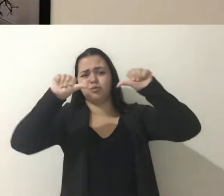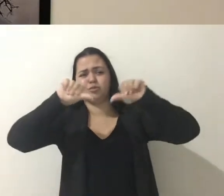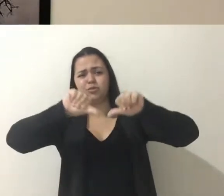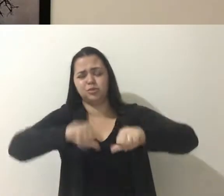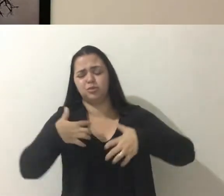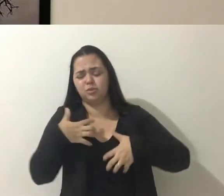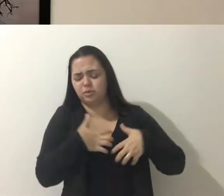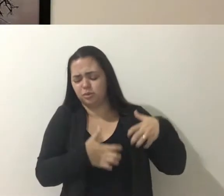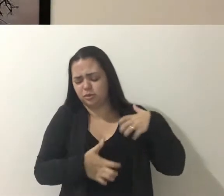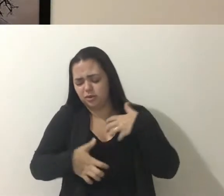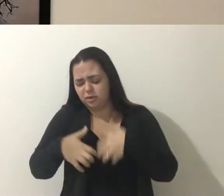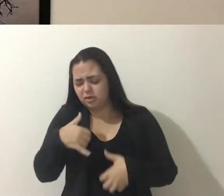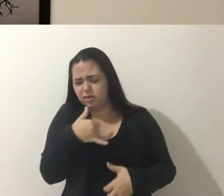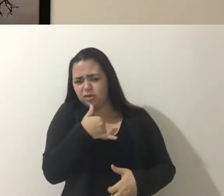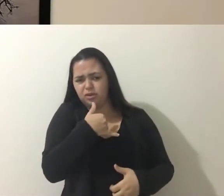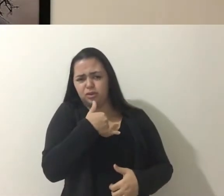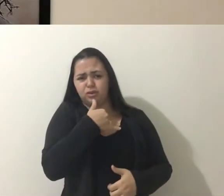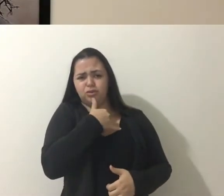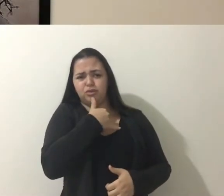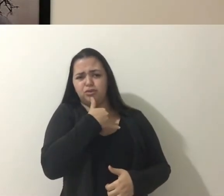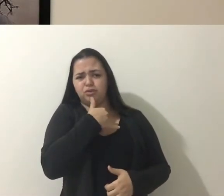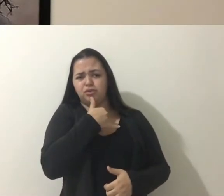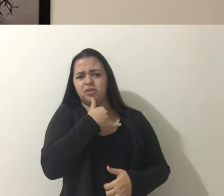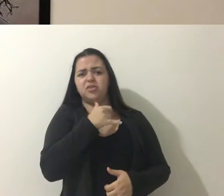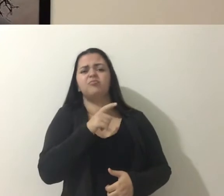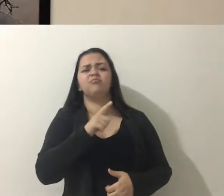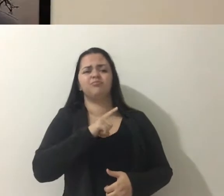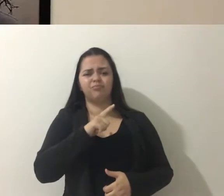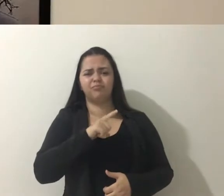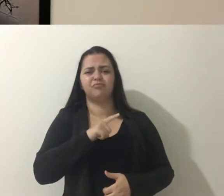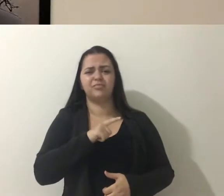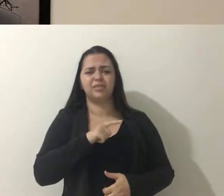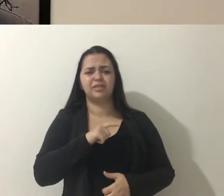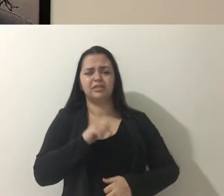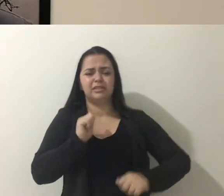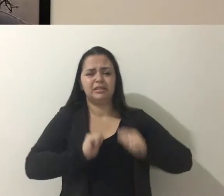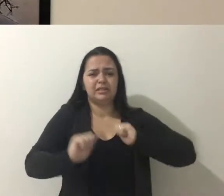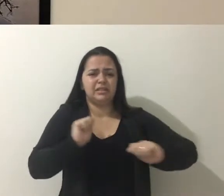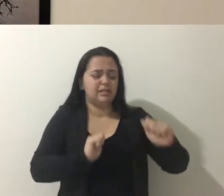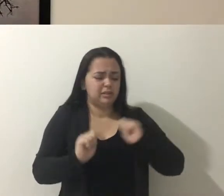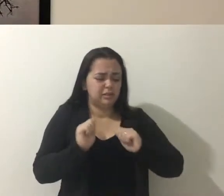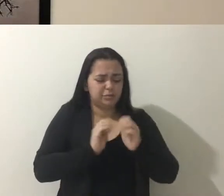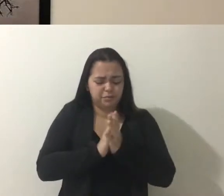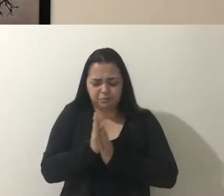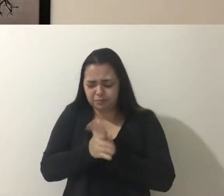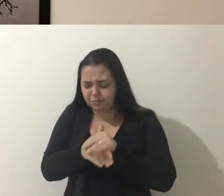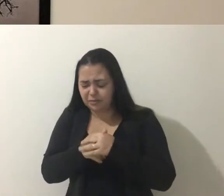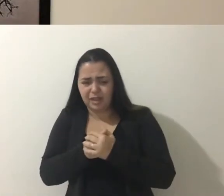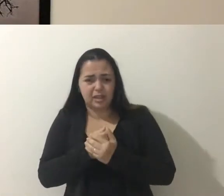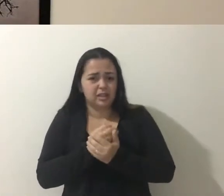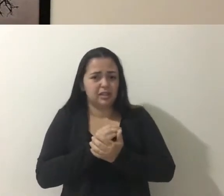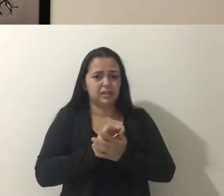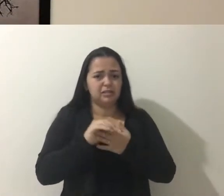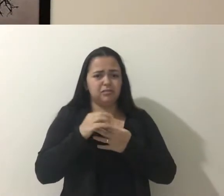nos trazem tristezas, são notícias que nos deixam ansiosos e angustiados na maioria